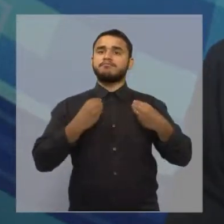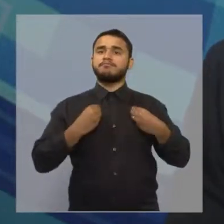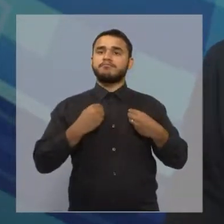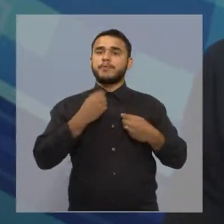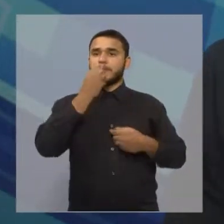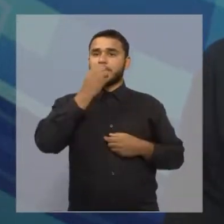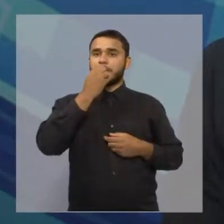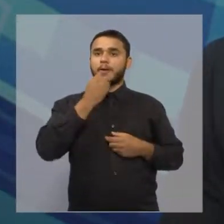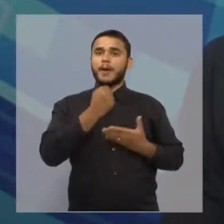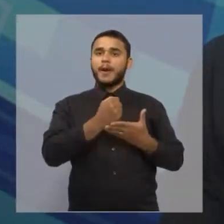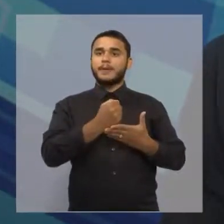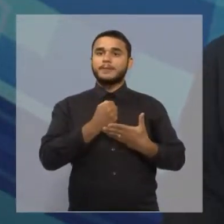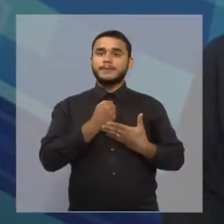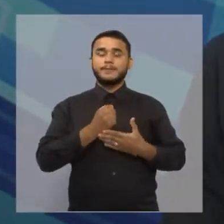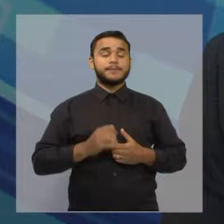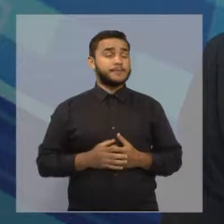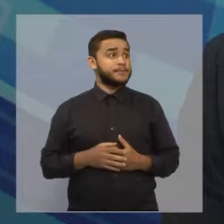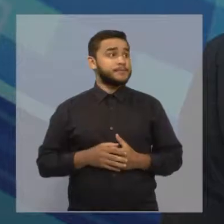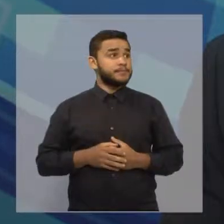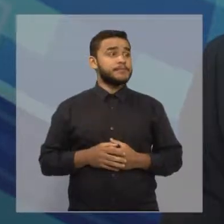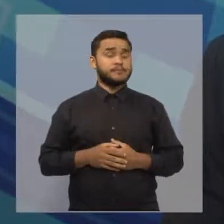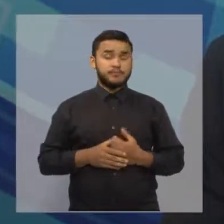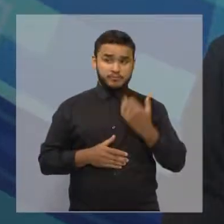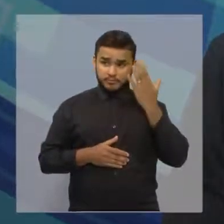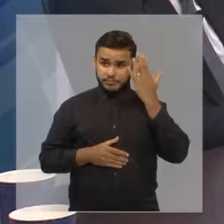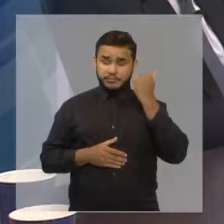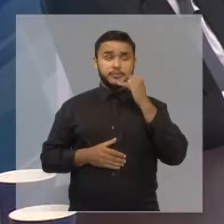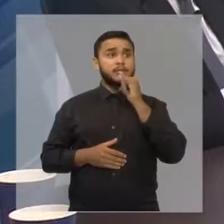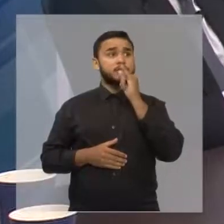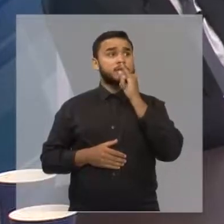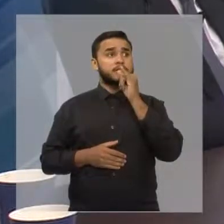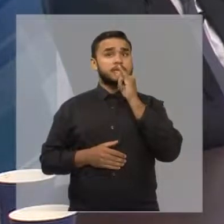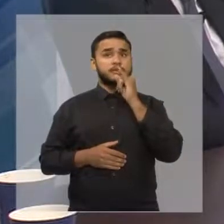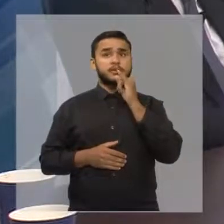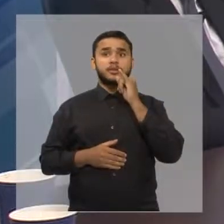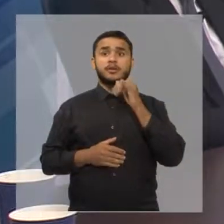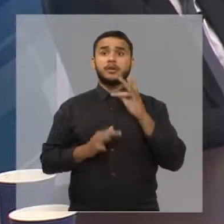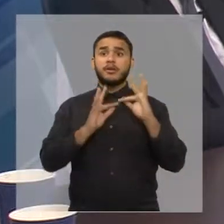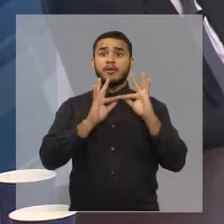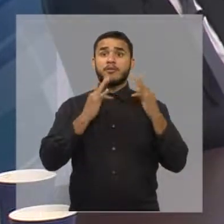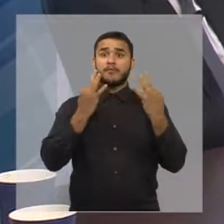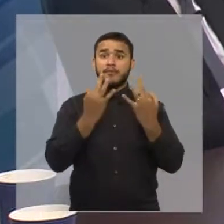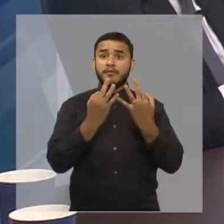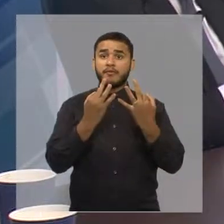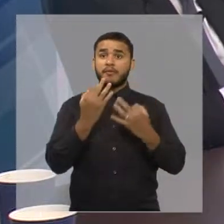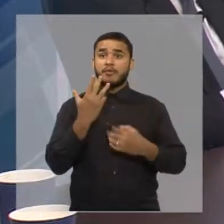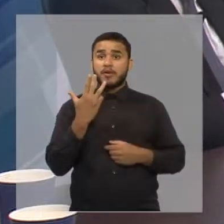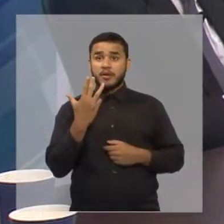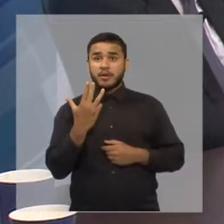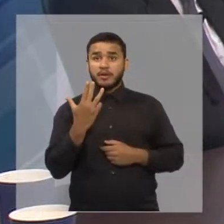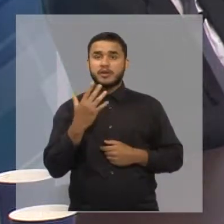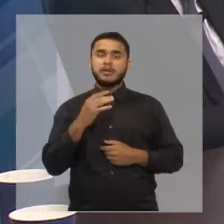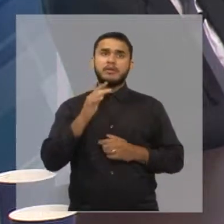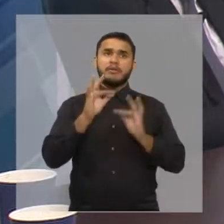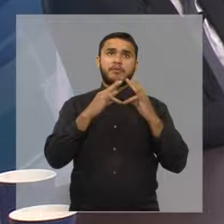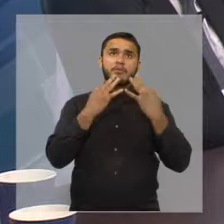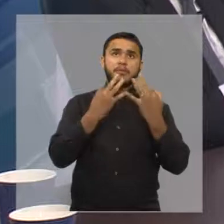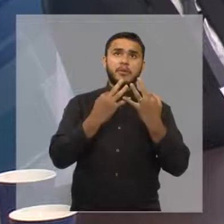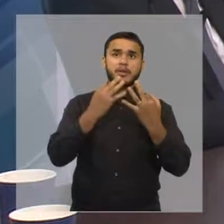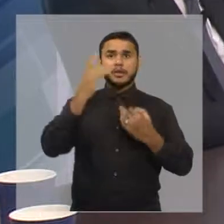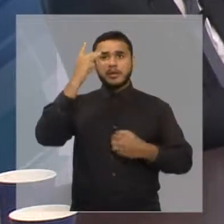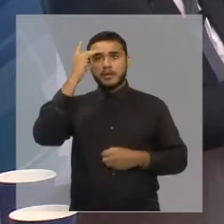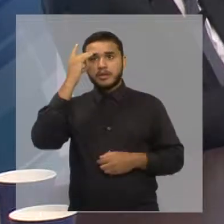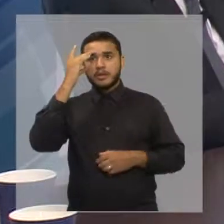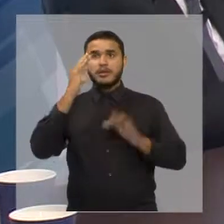E mais, e a circunstância em que familiares do presidente da República estejam sendo investigados